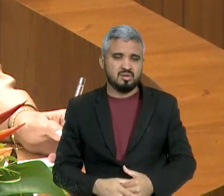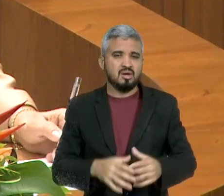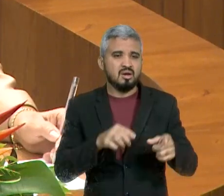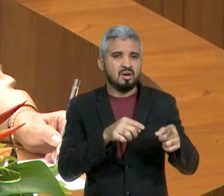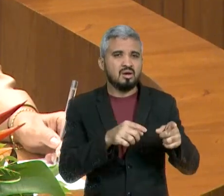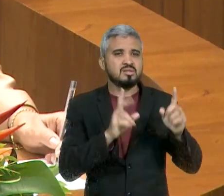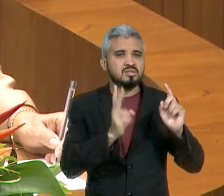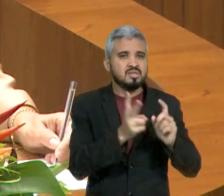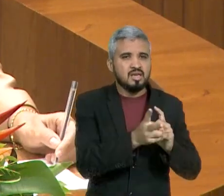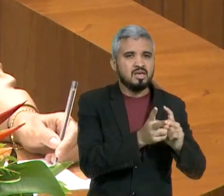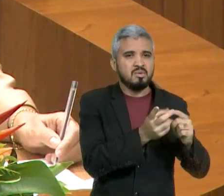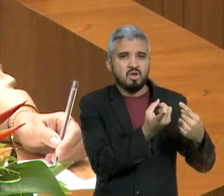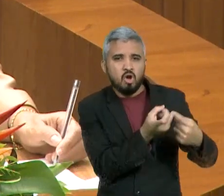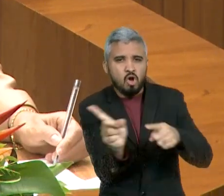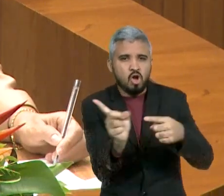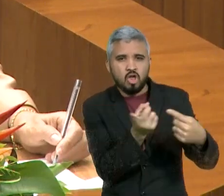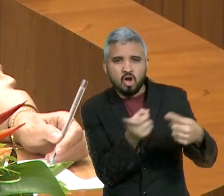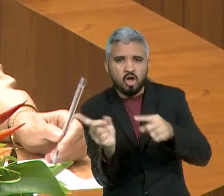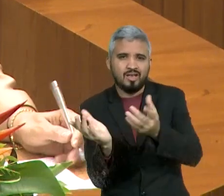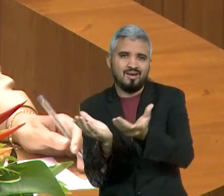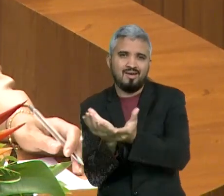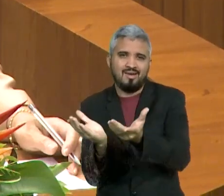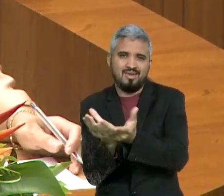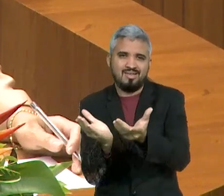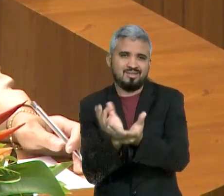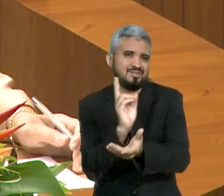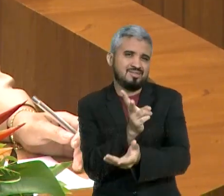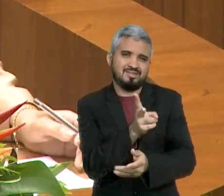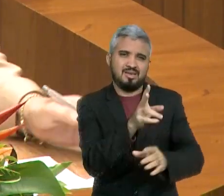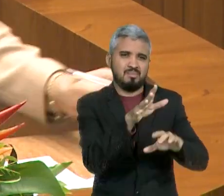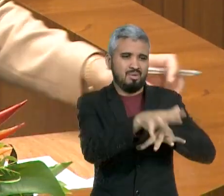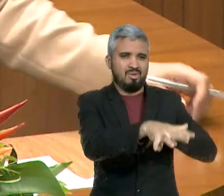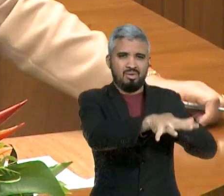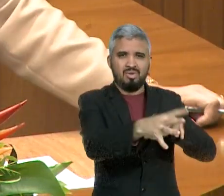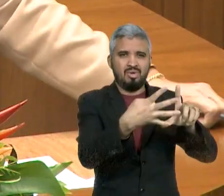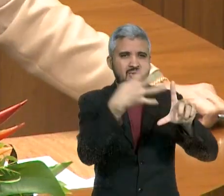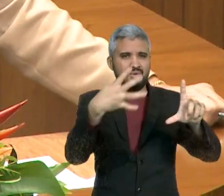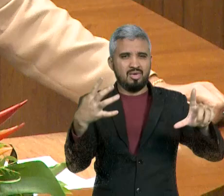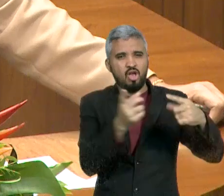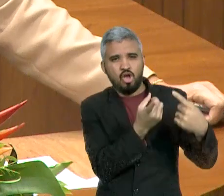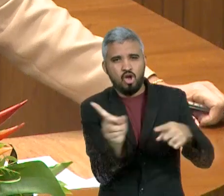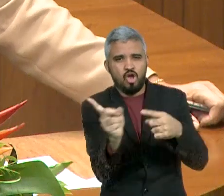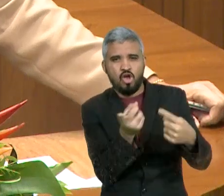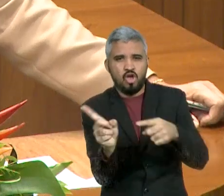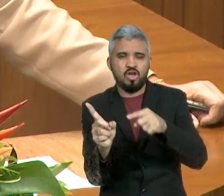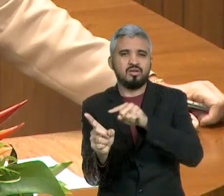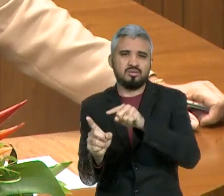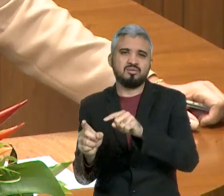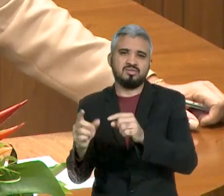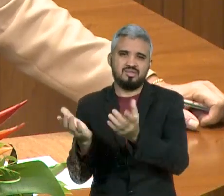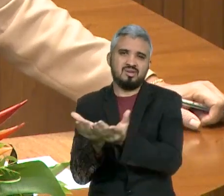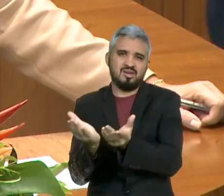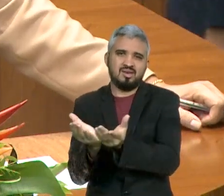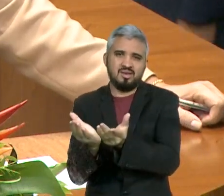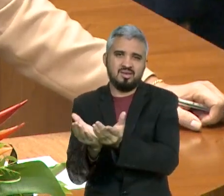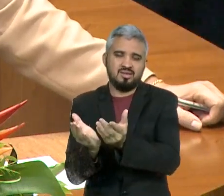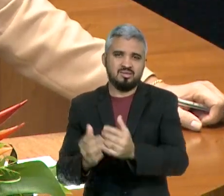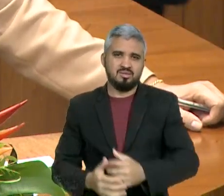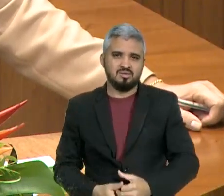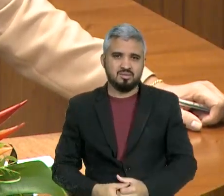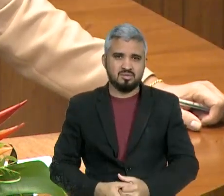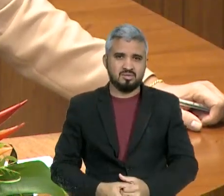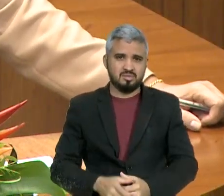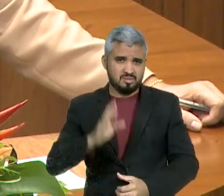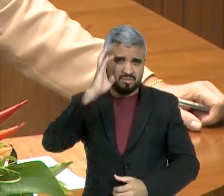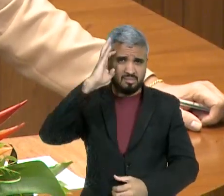hostilizar os evangélicos, os cristãos. Já imaginou se todos os casos de